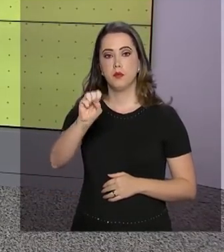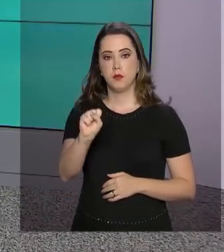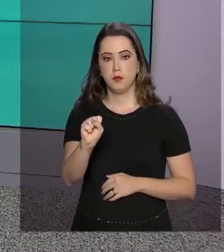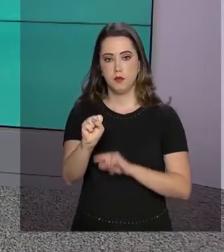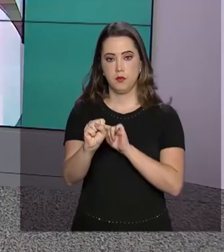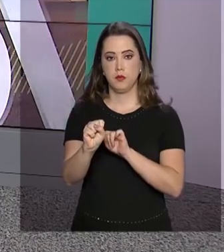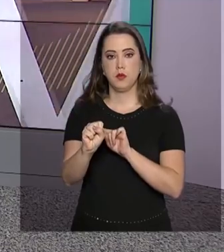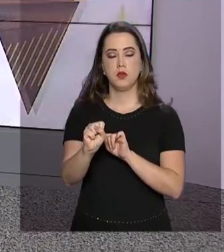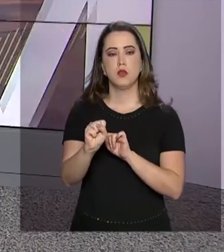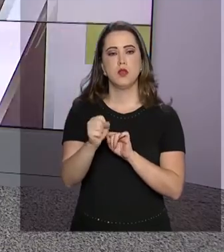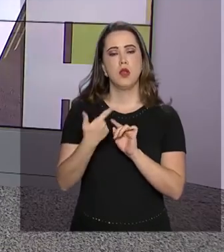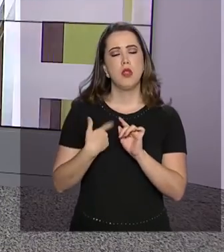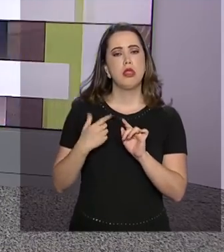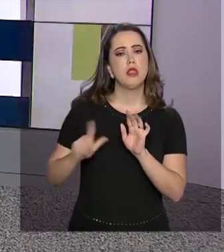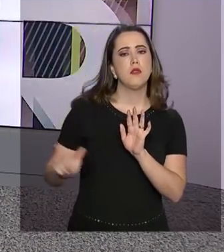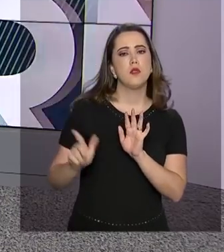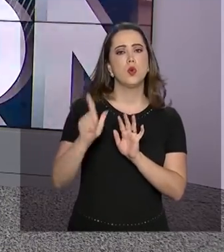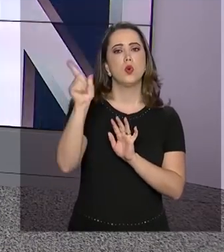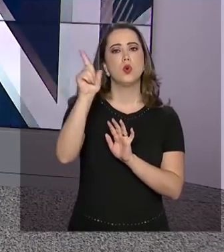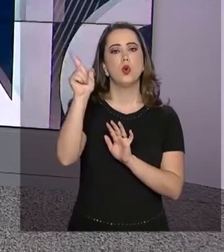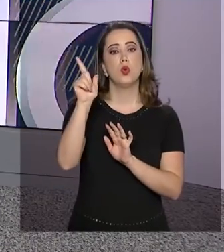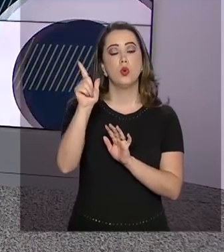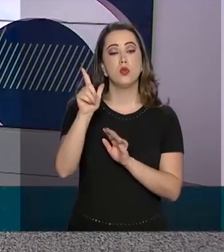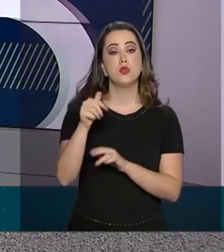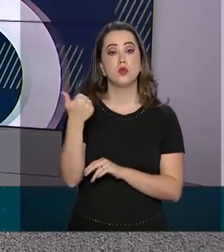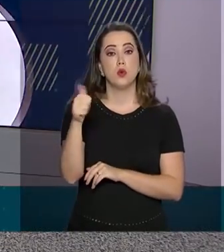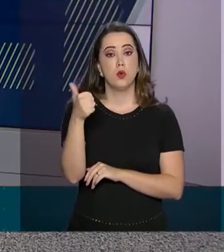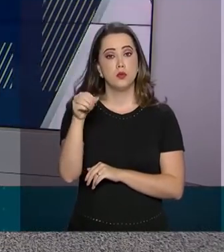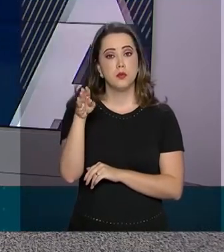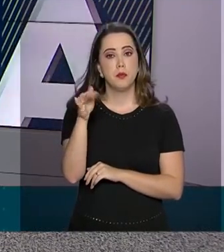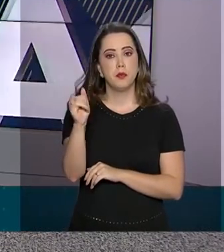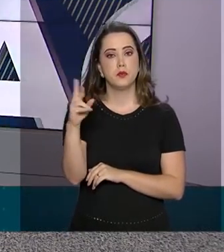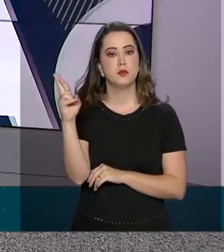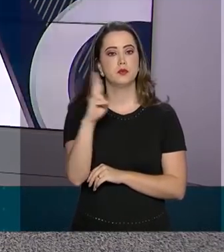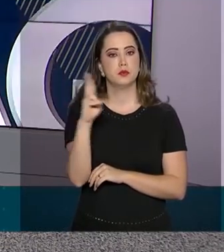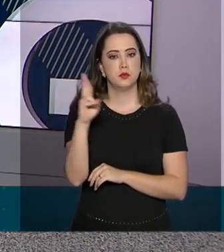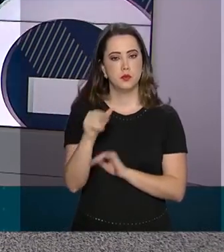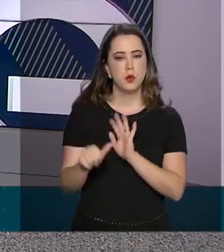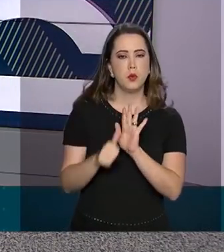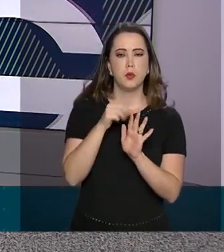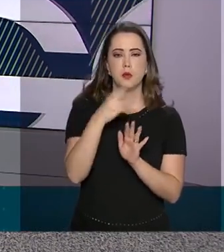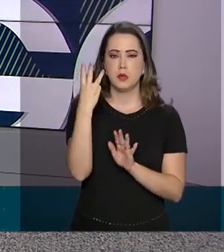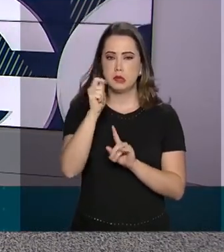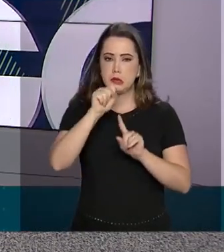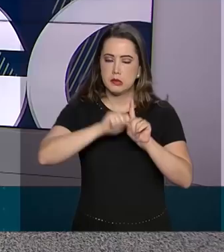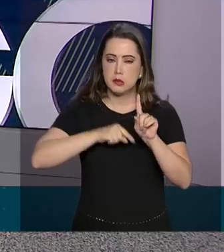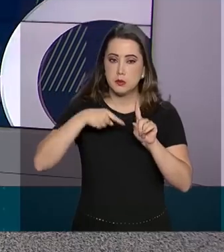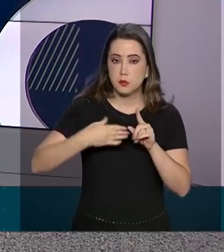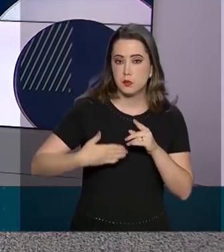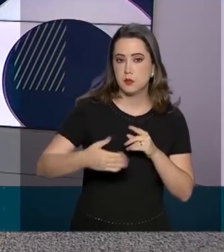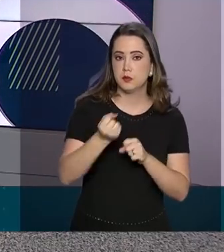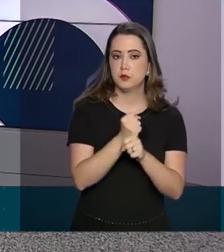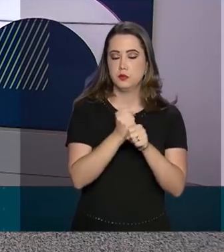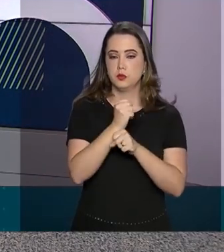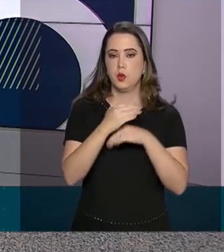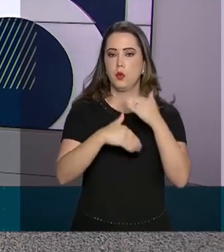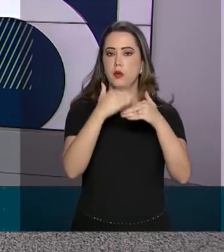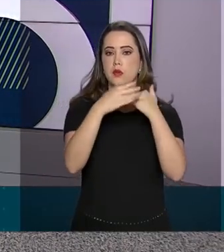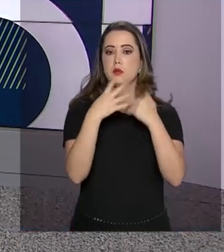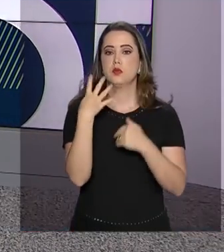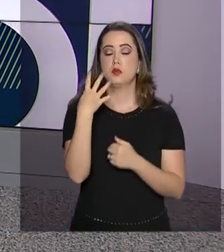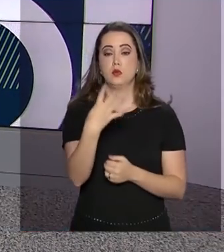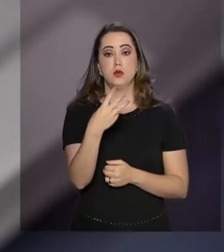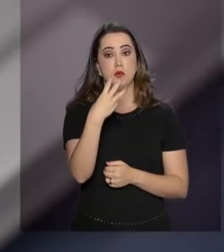desenvolvimento econômico e social registrou lucro líquido de 11 milhões de reais no primeiro trimestre deste ano o crescimento